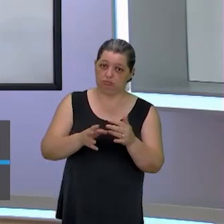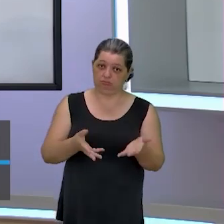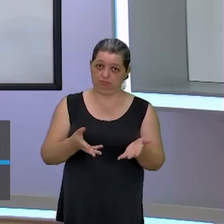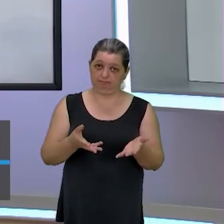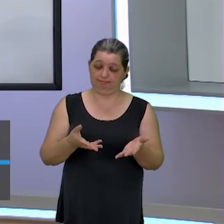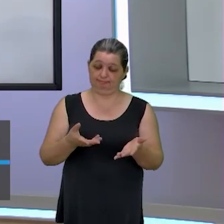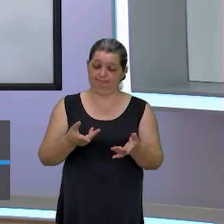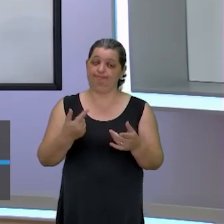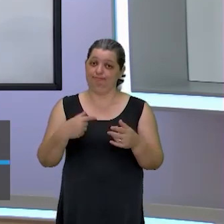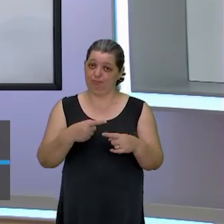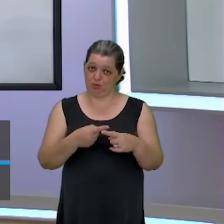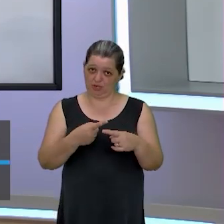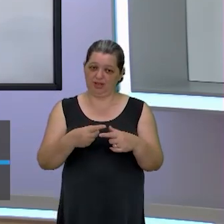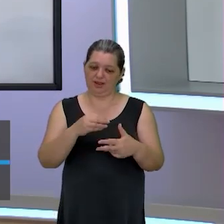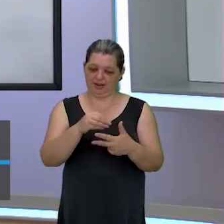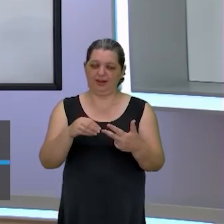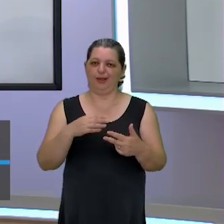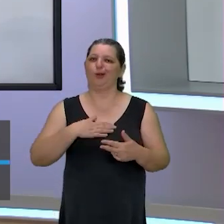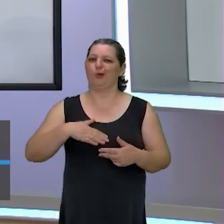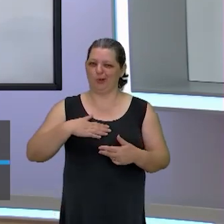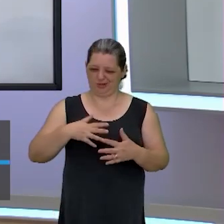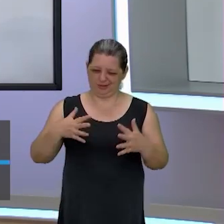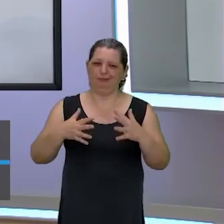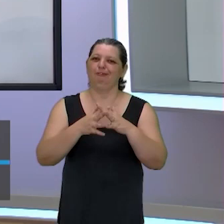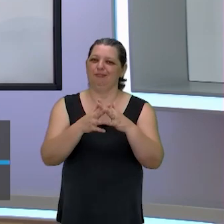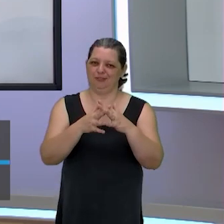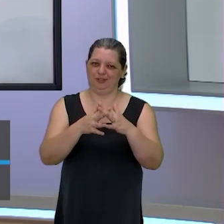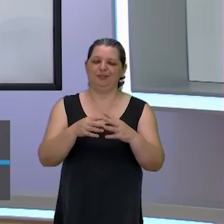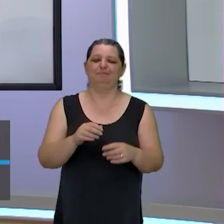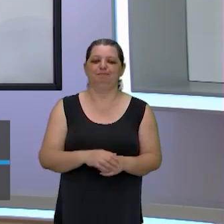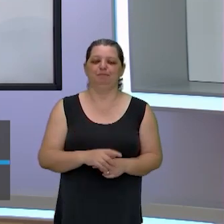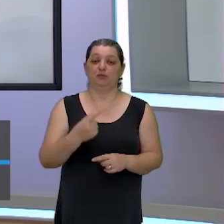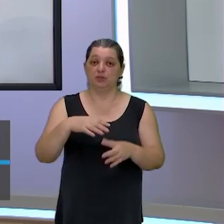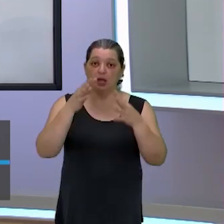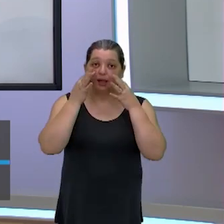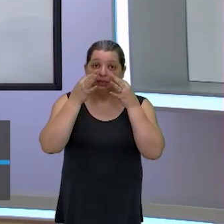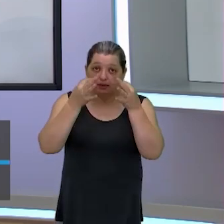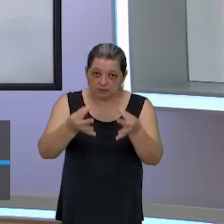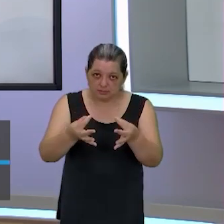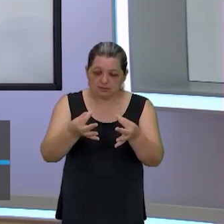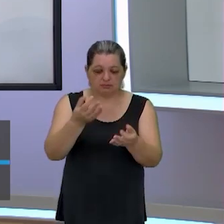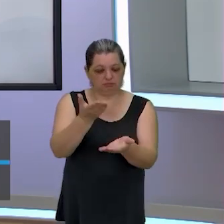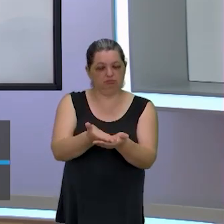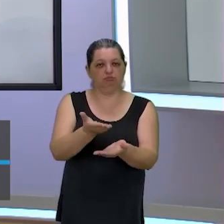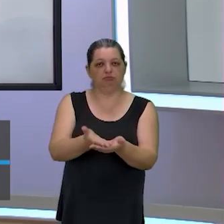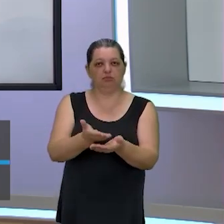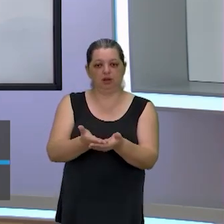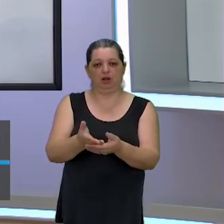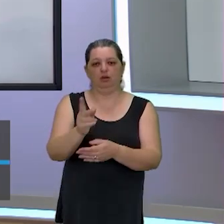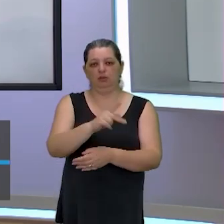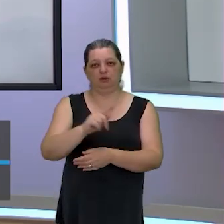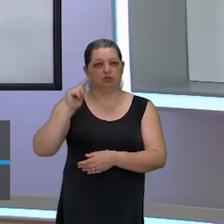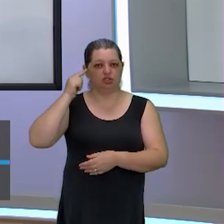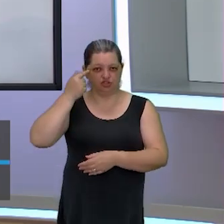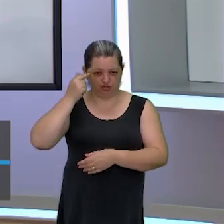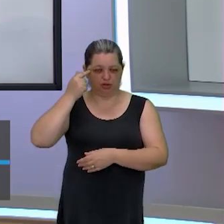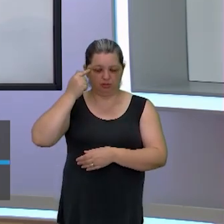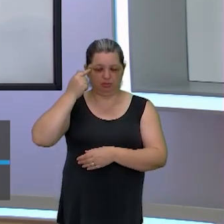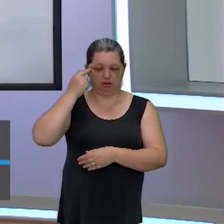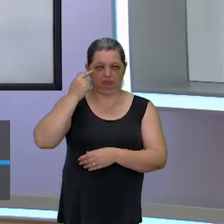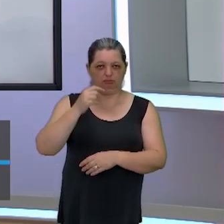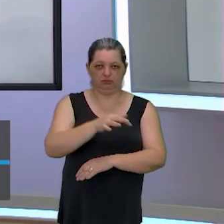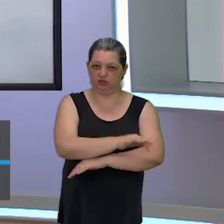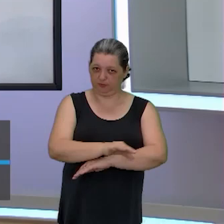deixa ele te confundi e fique atentos nas aulas também difícil cantor Giba o centro de